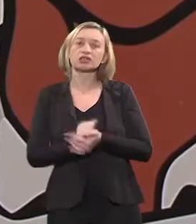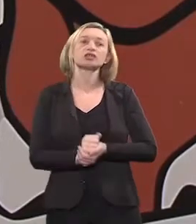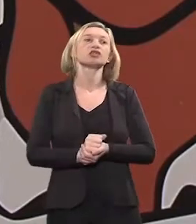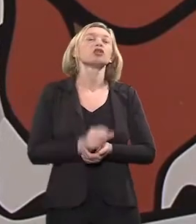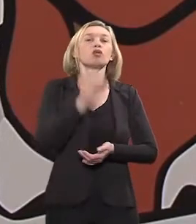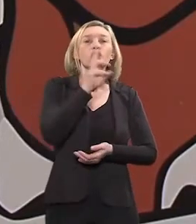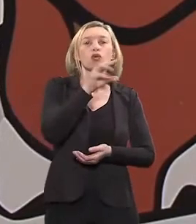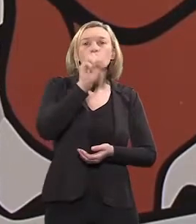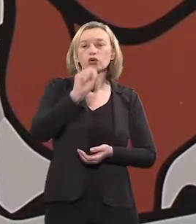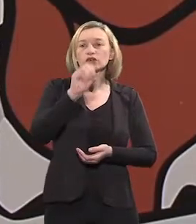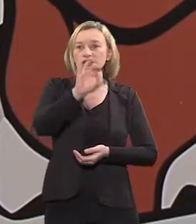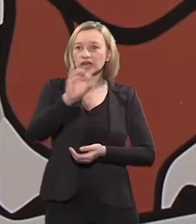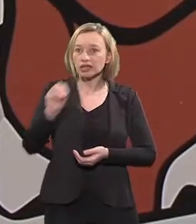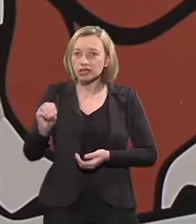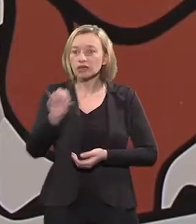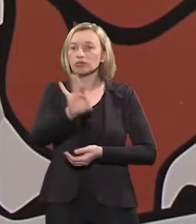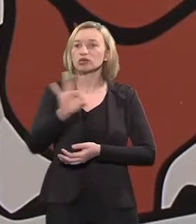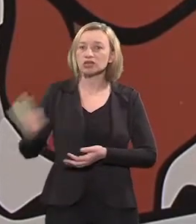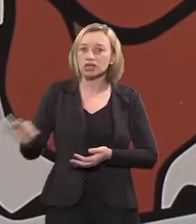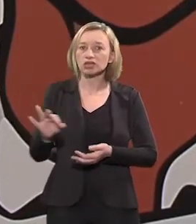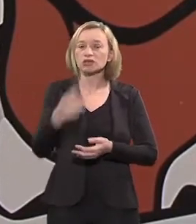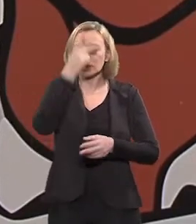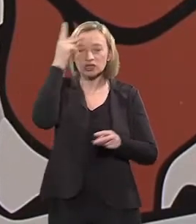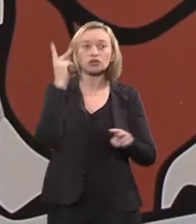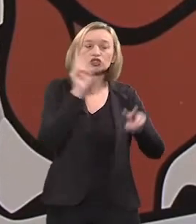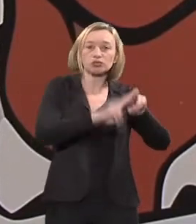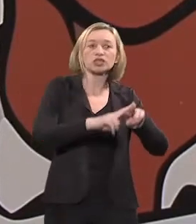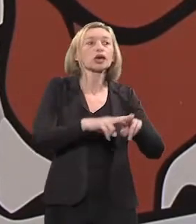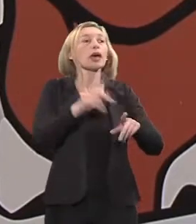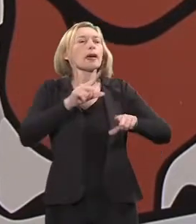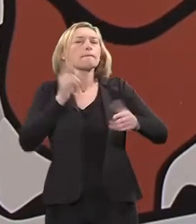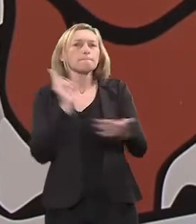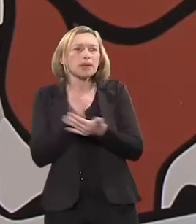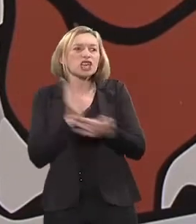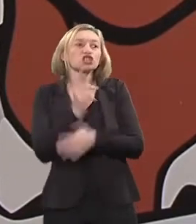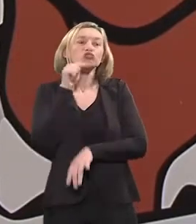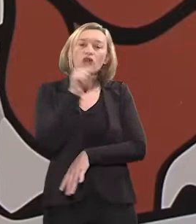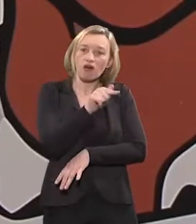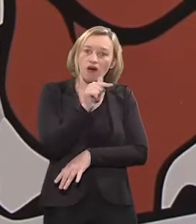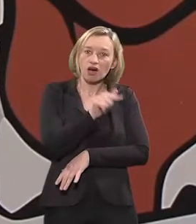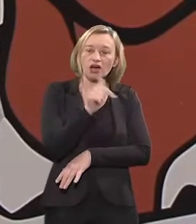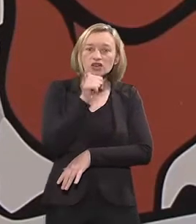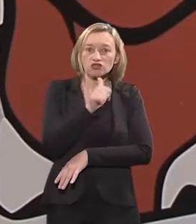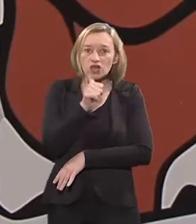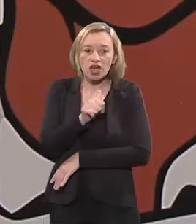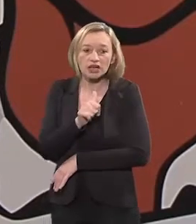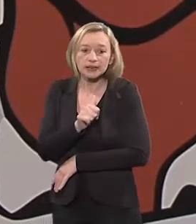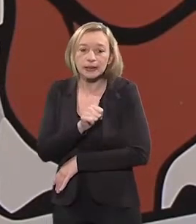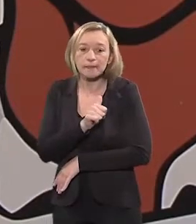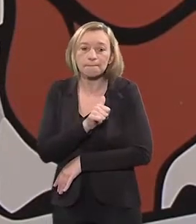Rio, foi que em 28% dos casos, mesmo elas